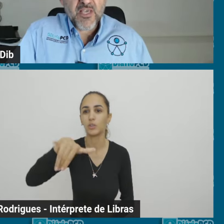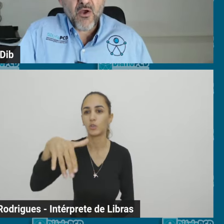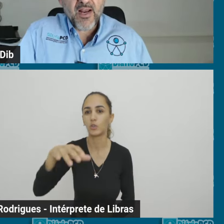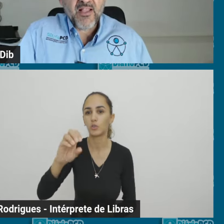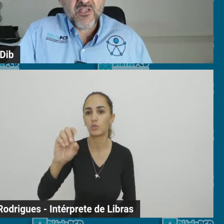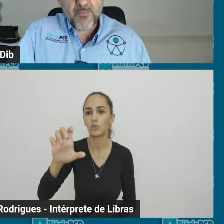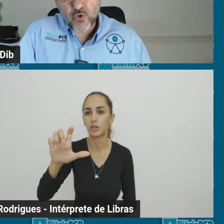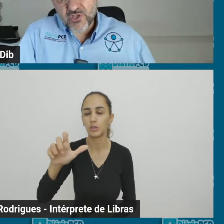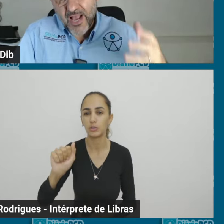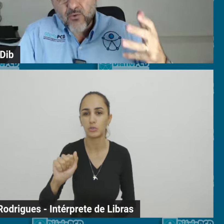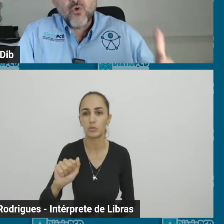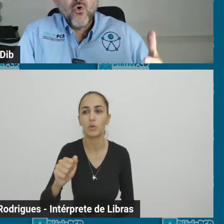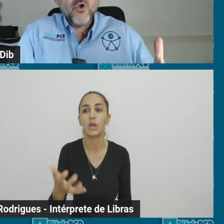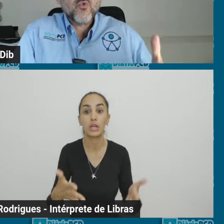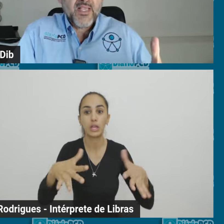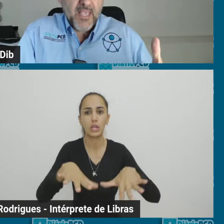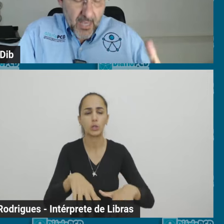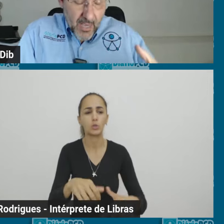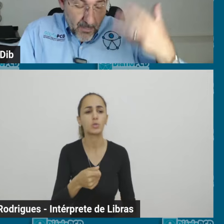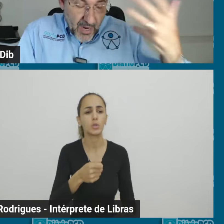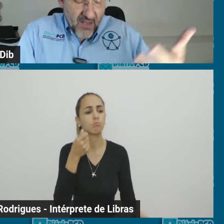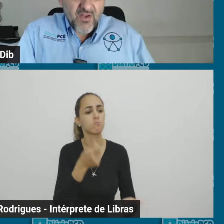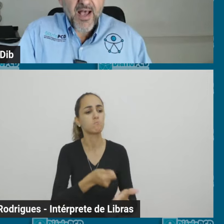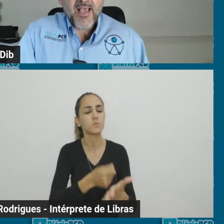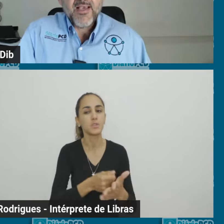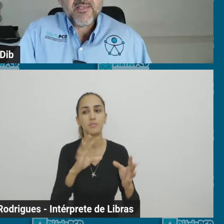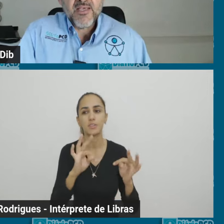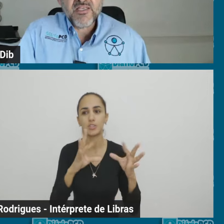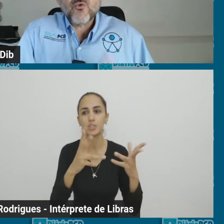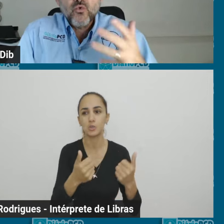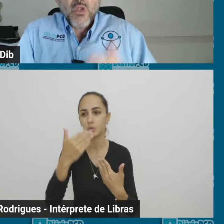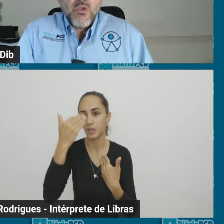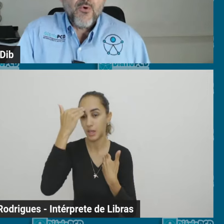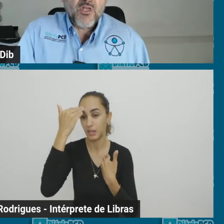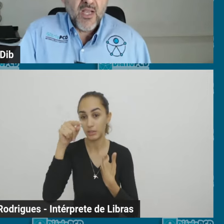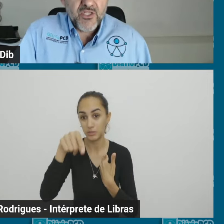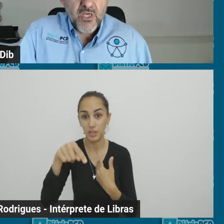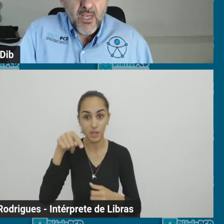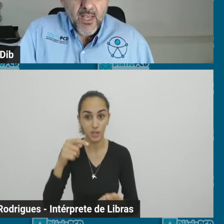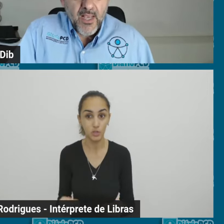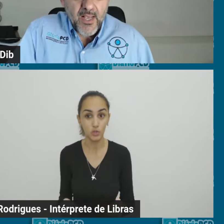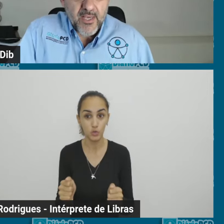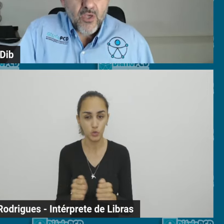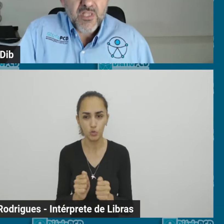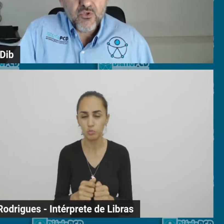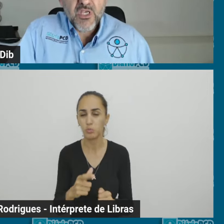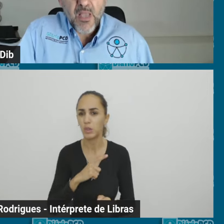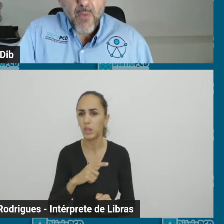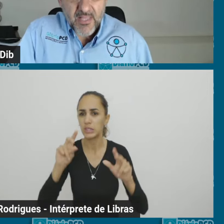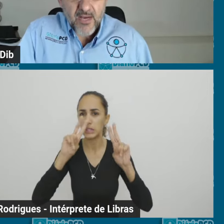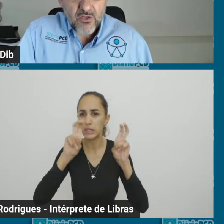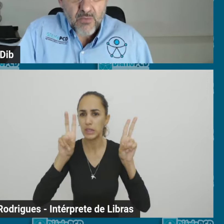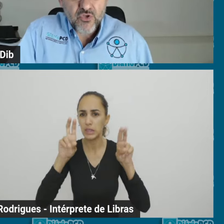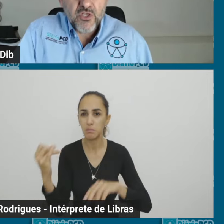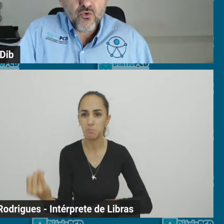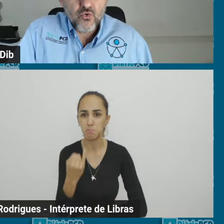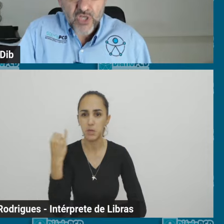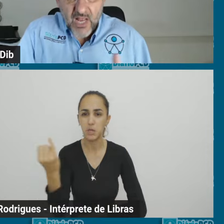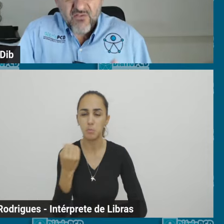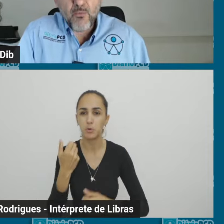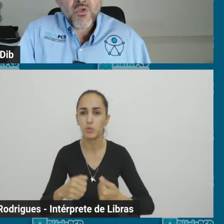uma vez, quero agradecer para o senhor estar conosco aqui para levar esse assunto tão importante que nós temos que debater, nós temos